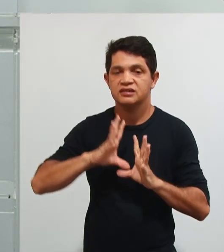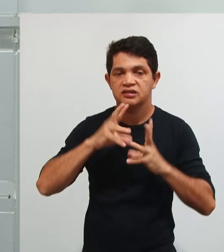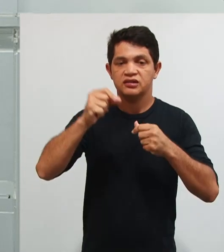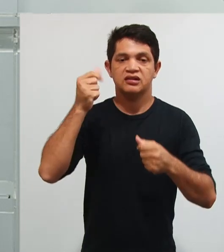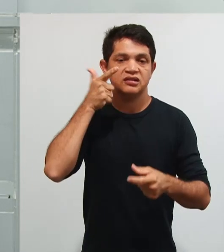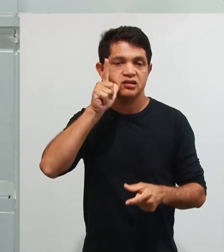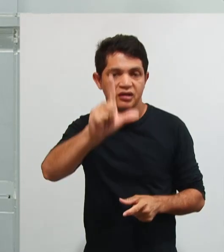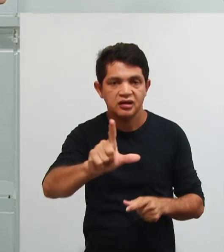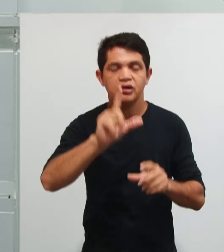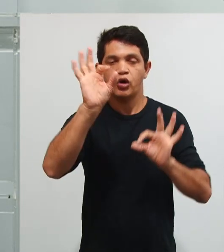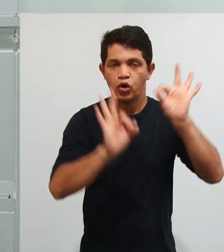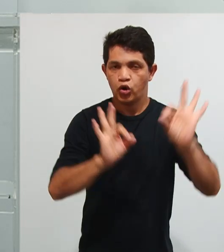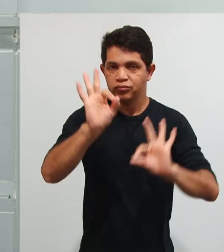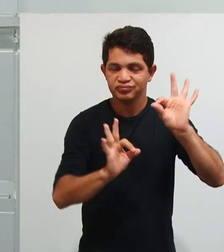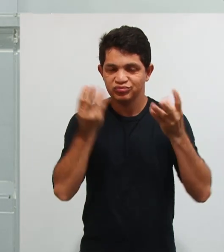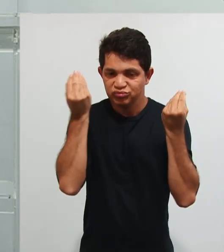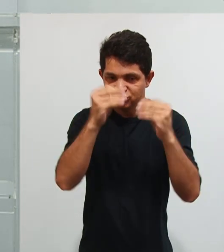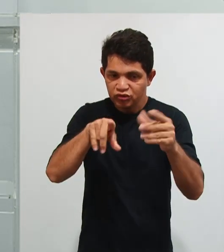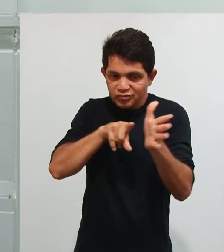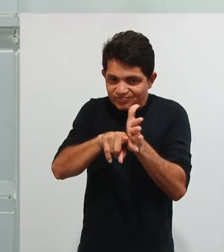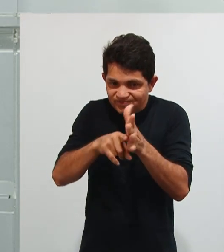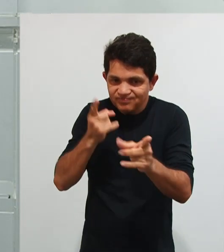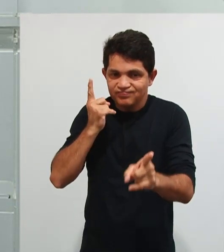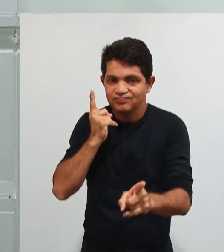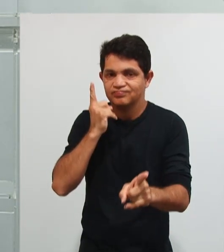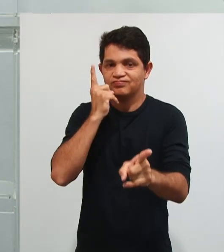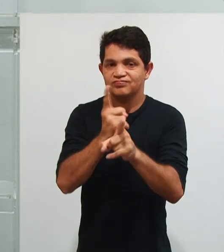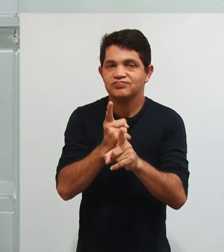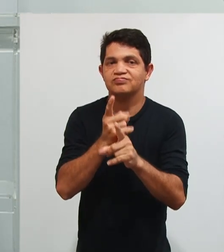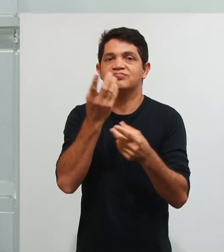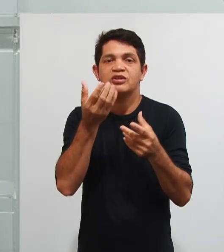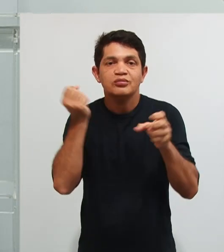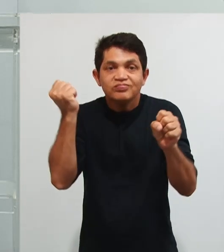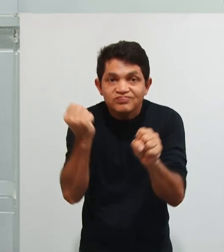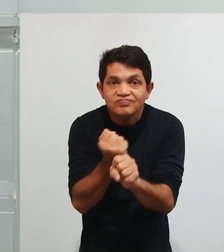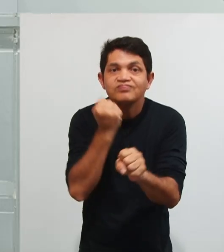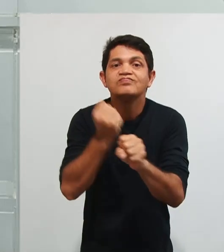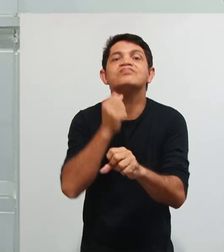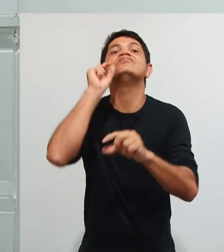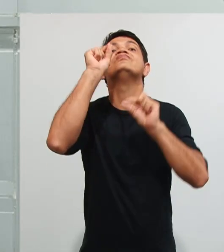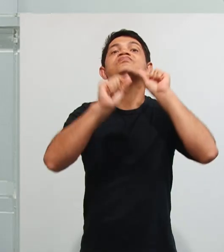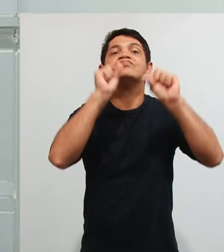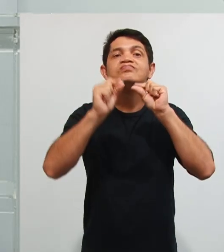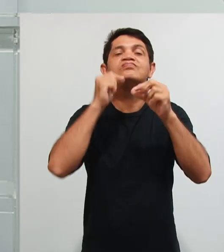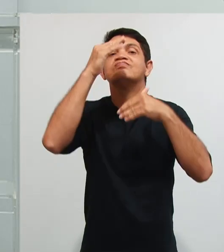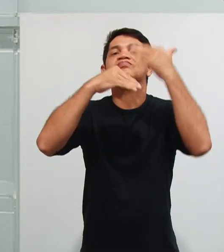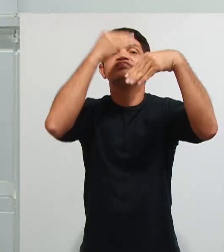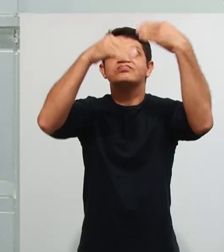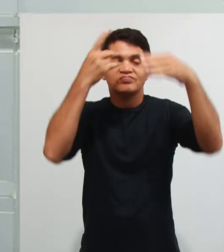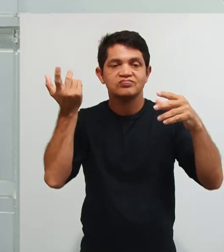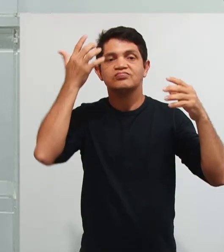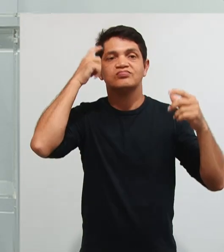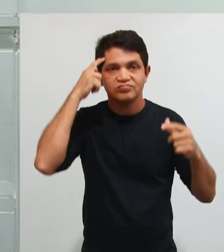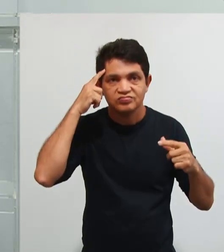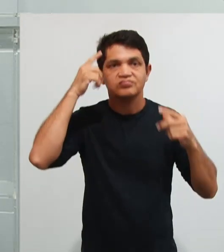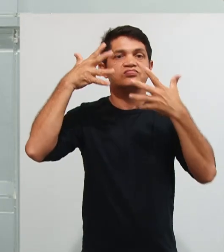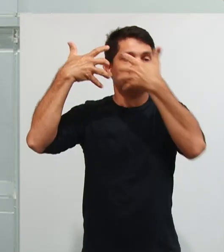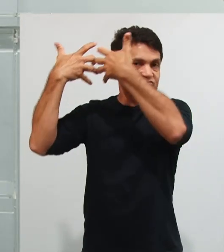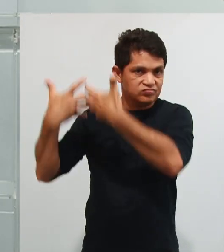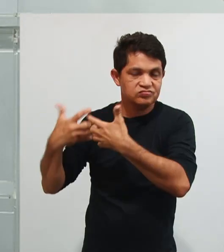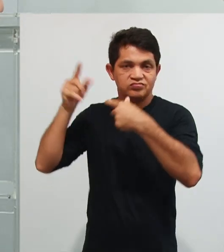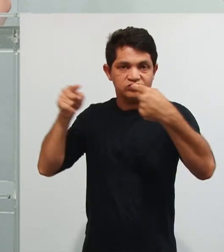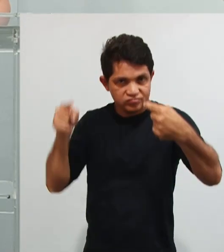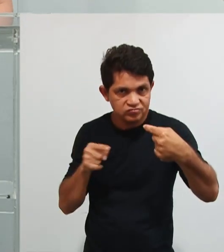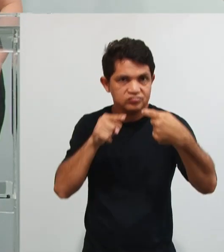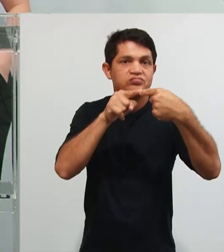suporte operacional, para que tenhamos base, para construir então um mecanismo para chegar aos nossos